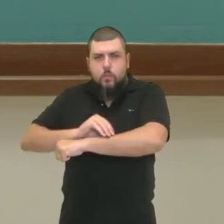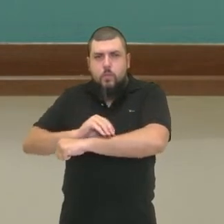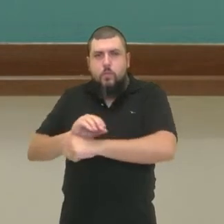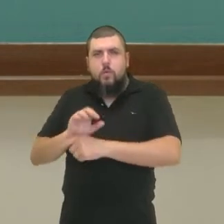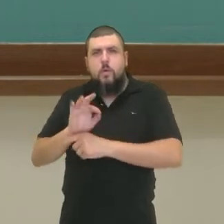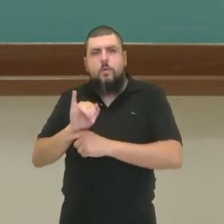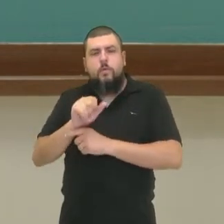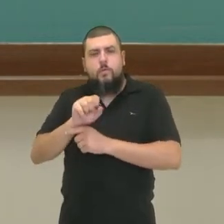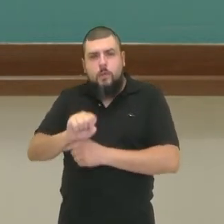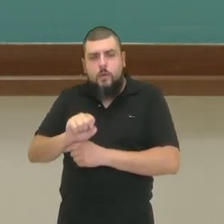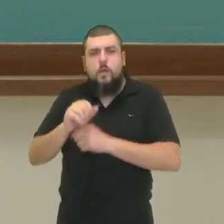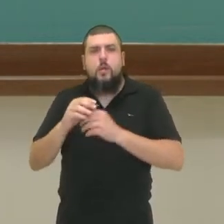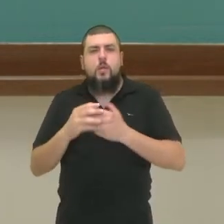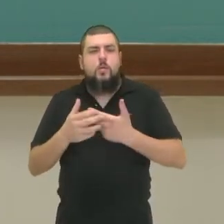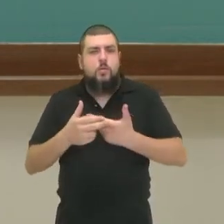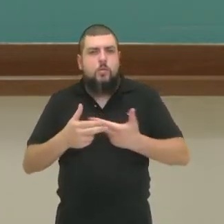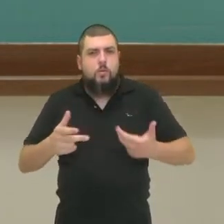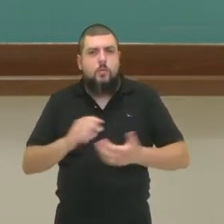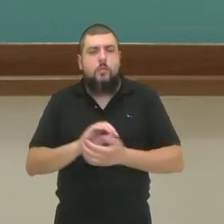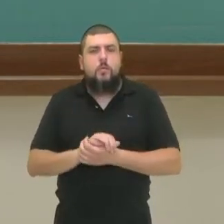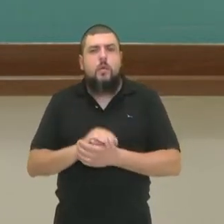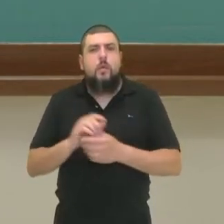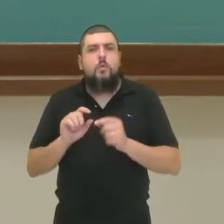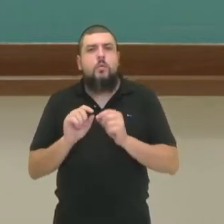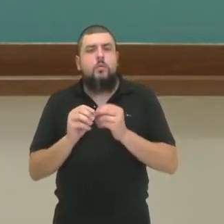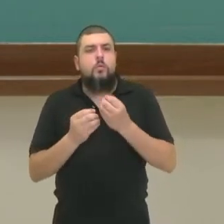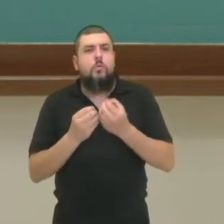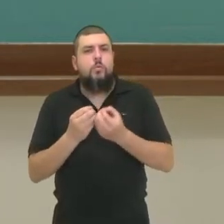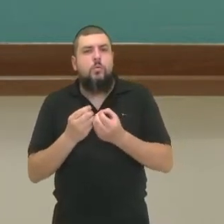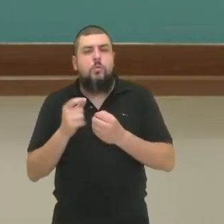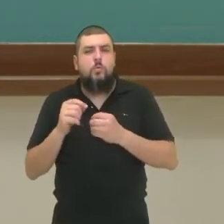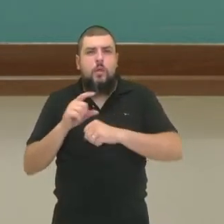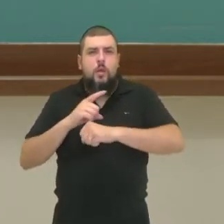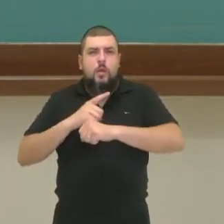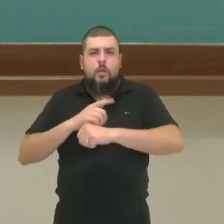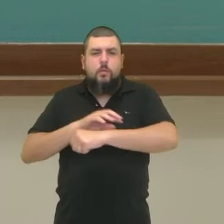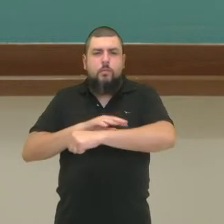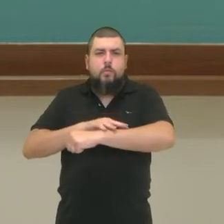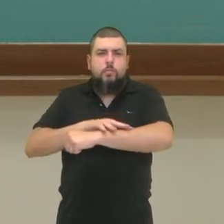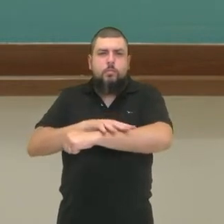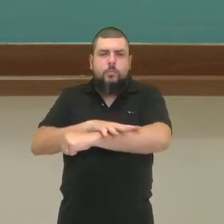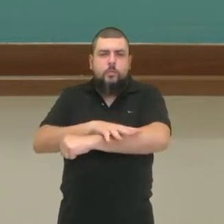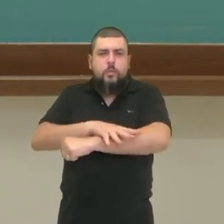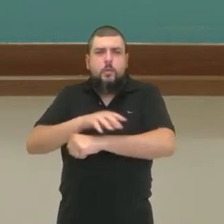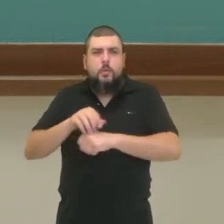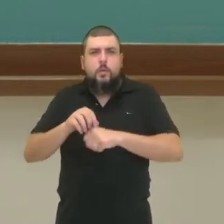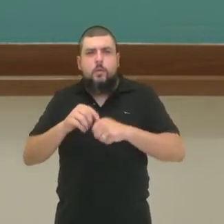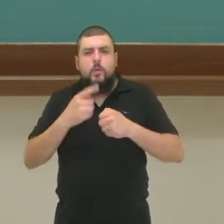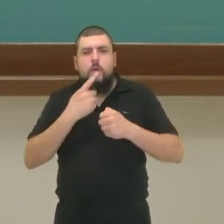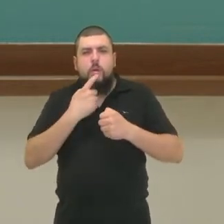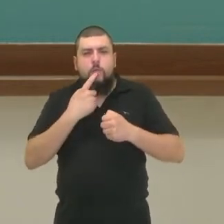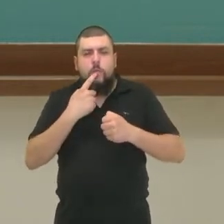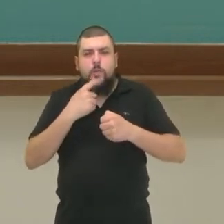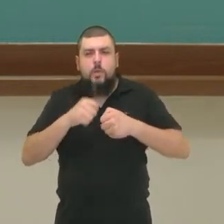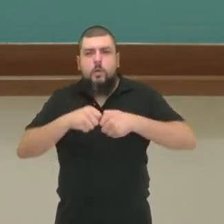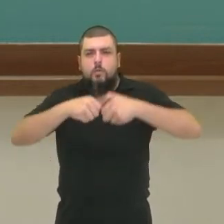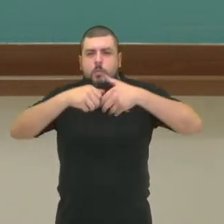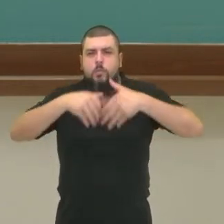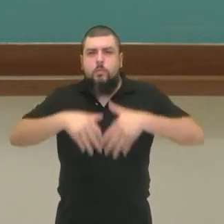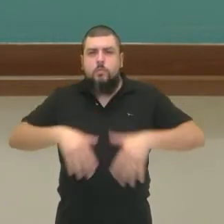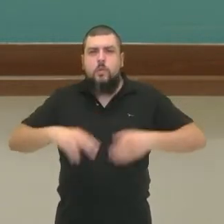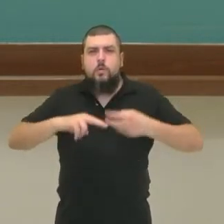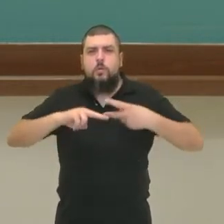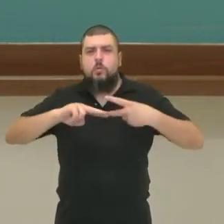Tecido conjuntivo não, fibras e colágenos, né? Que tem vários vasos sanguíneos e ele vai levando os nutrientes. Então, ele